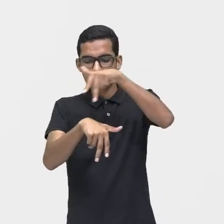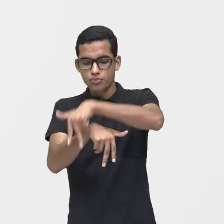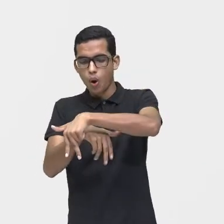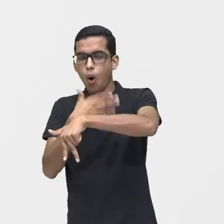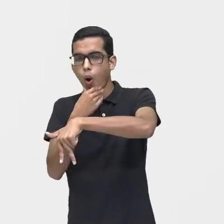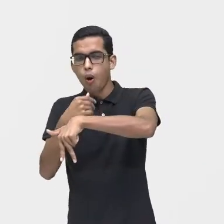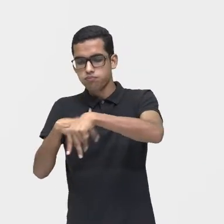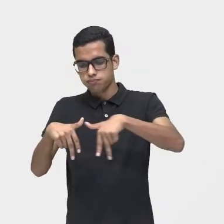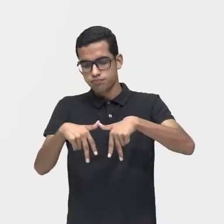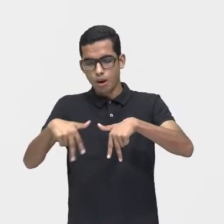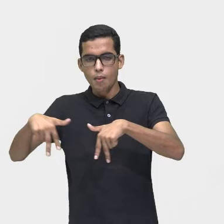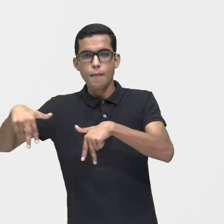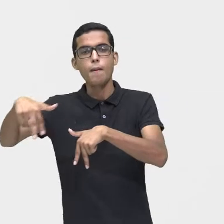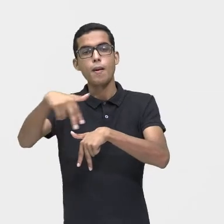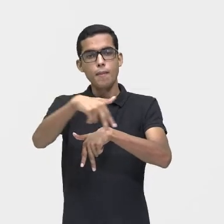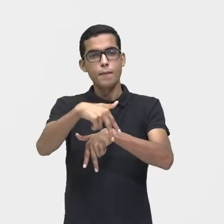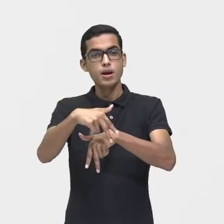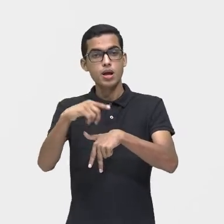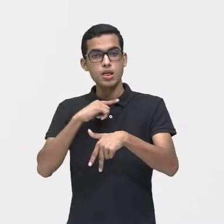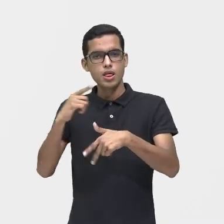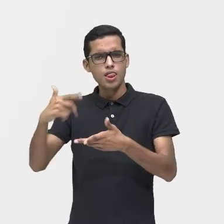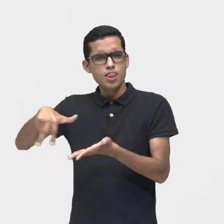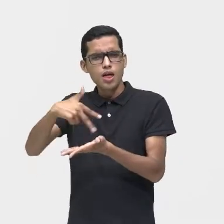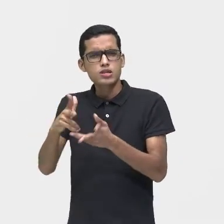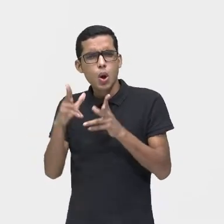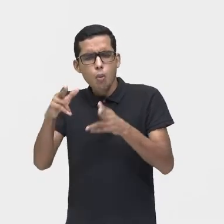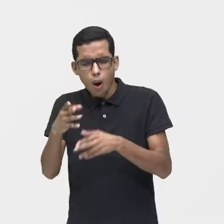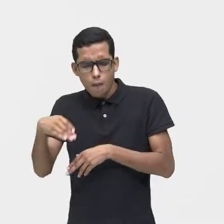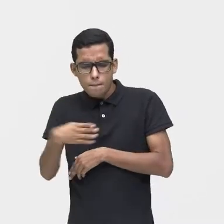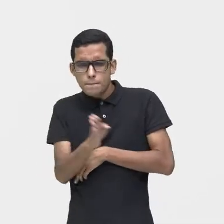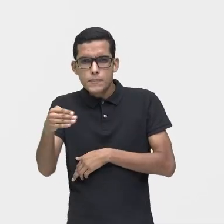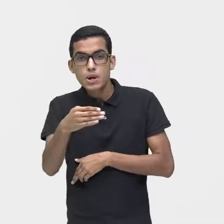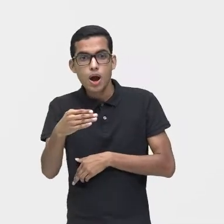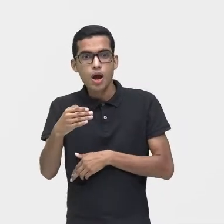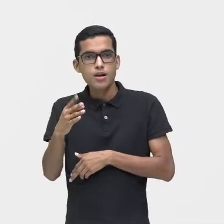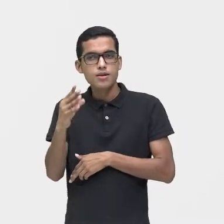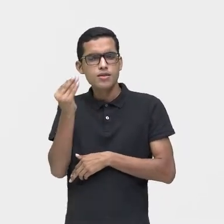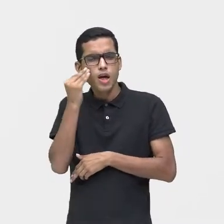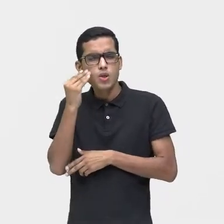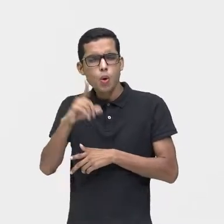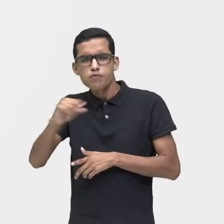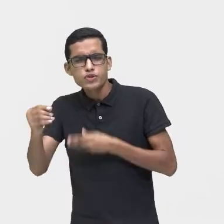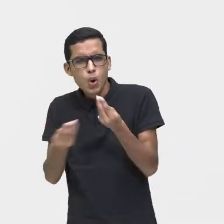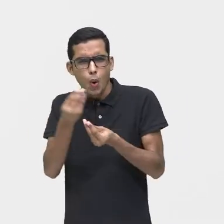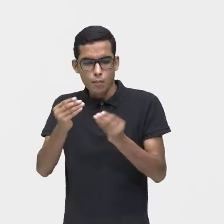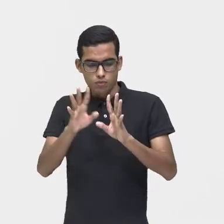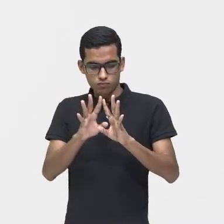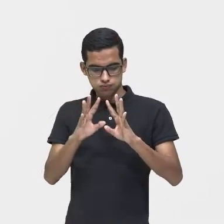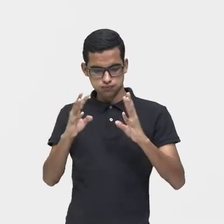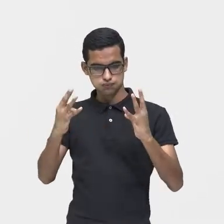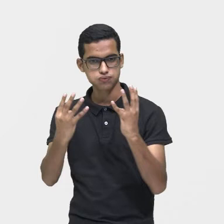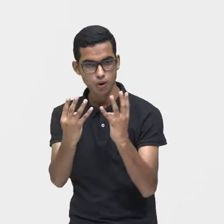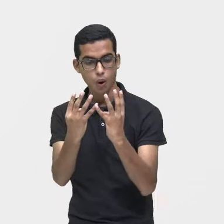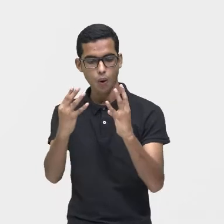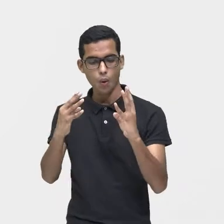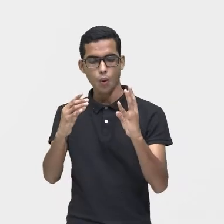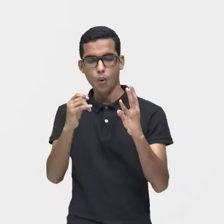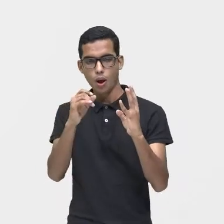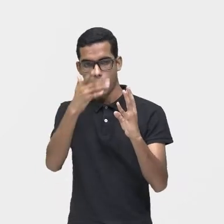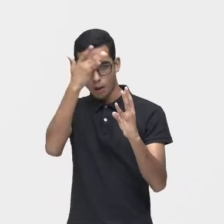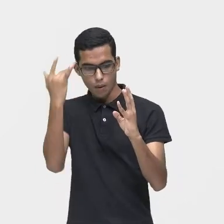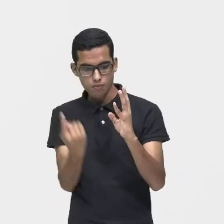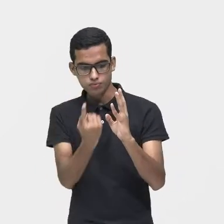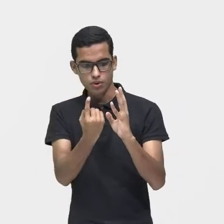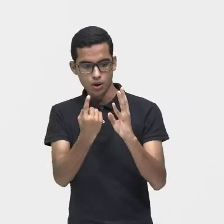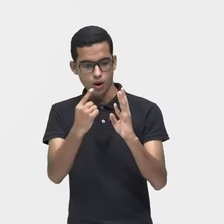dançam como se fossem um peixe e no meio da dança tentam fugir para fora do círculo. Caso um dos índios que compõem o